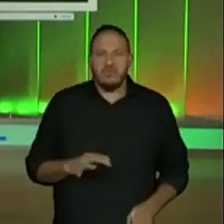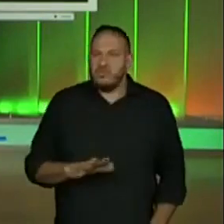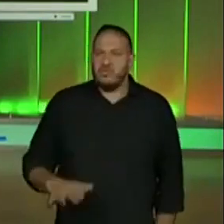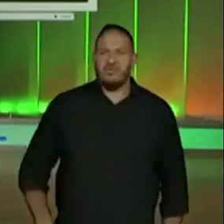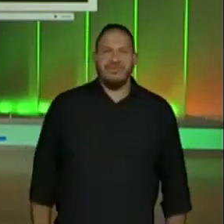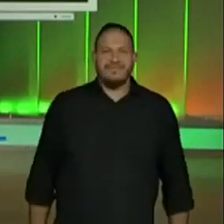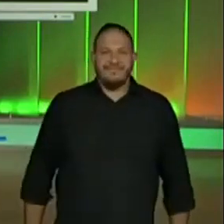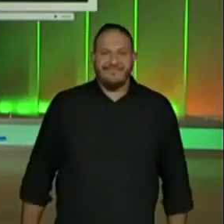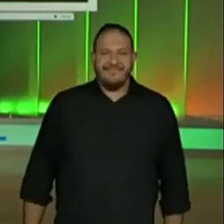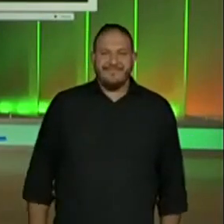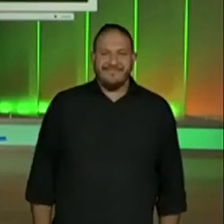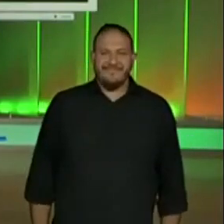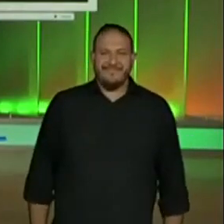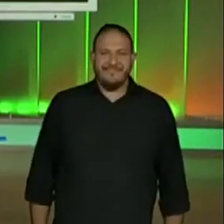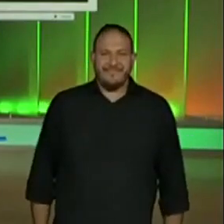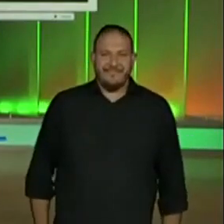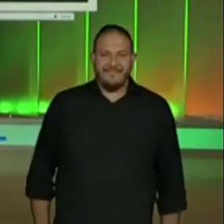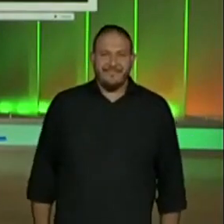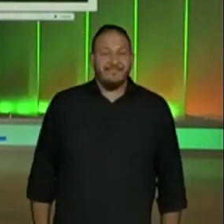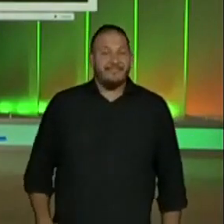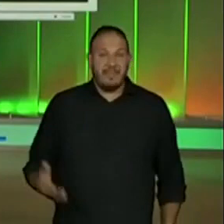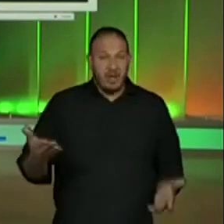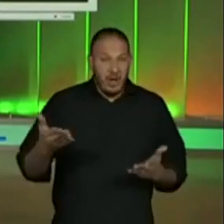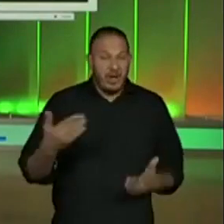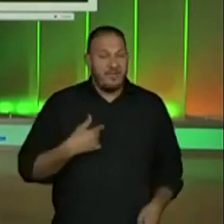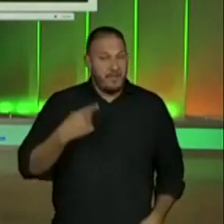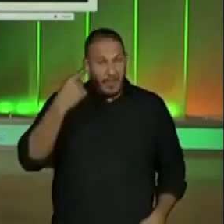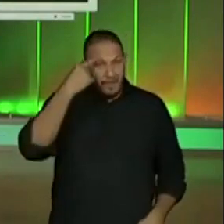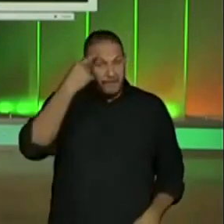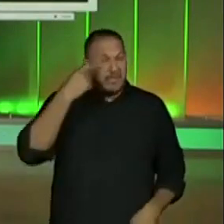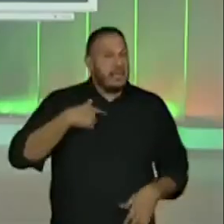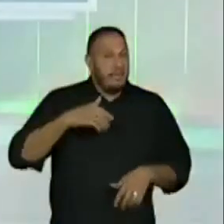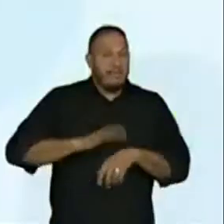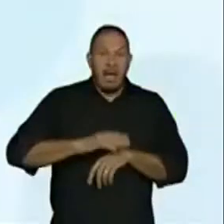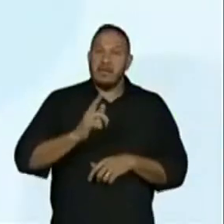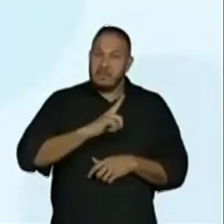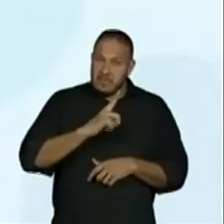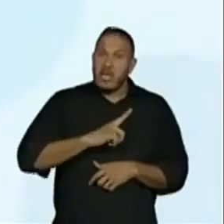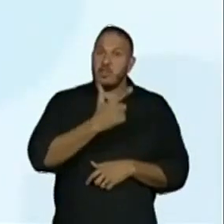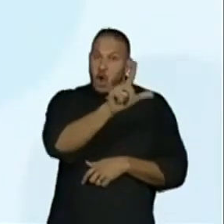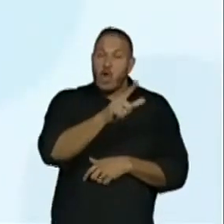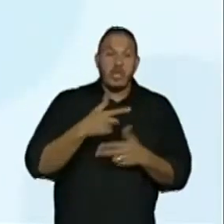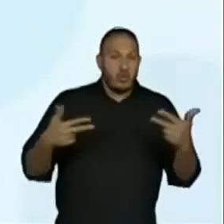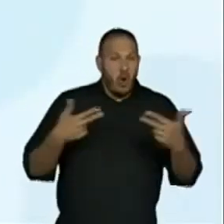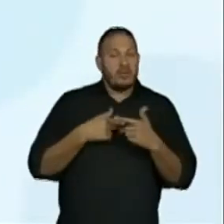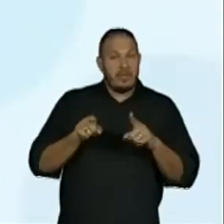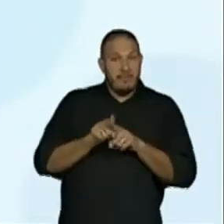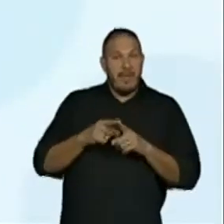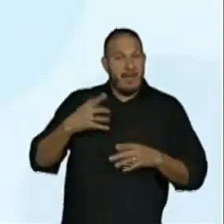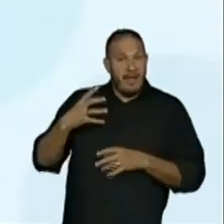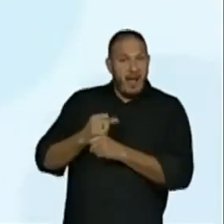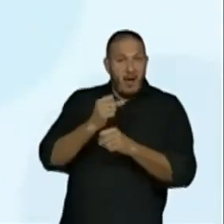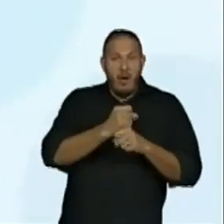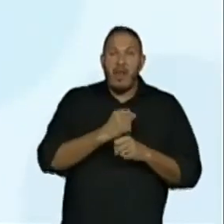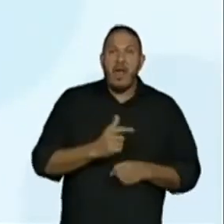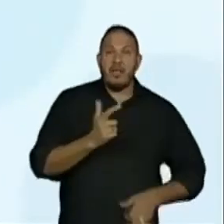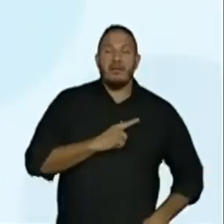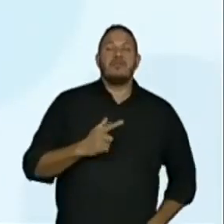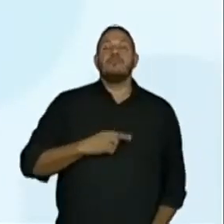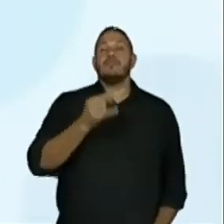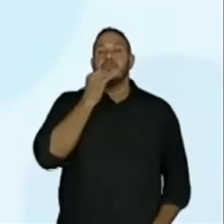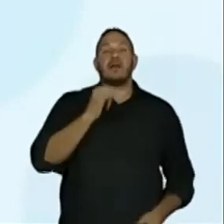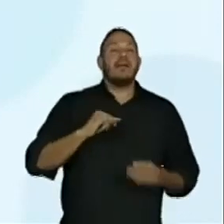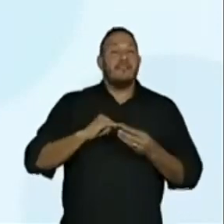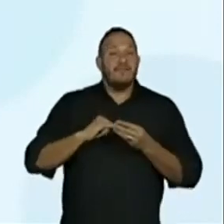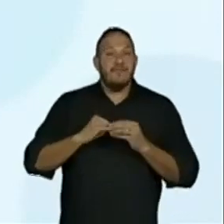bem. Vamos, então, pensar um pouco mais, porque temos outros produtos para calcular o preço. O feijão,